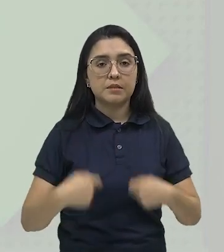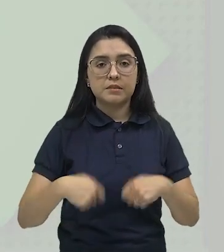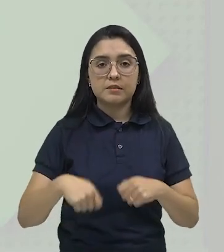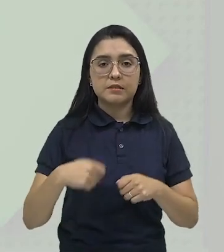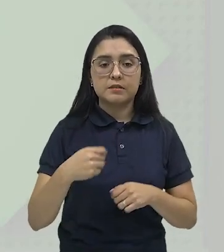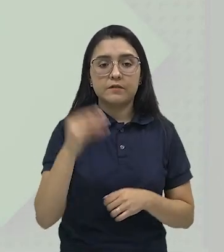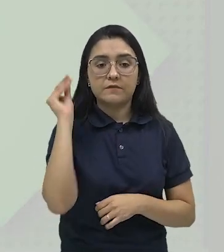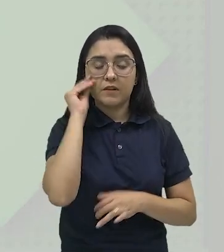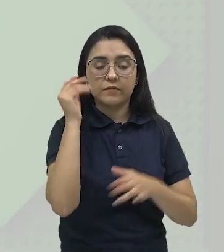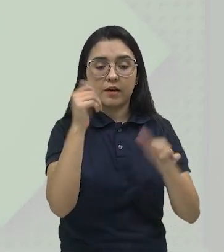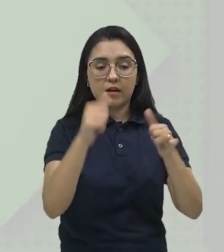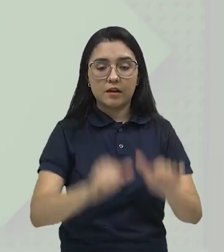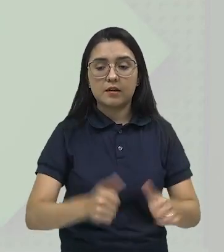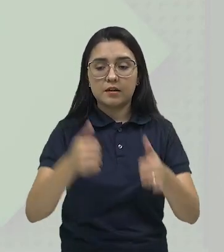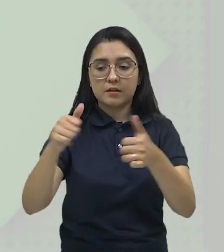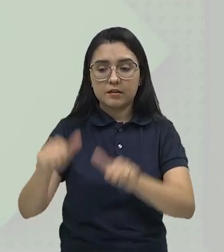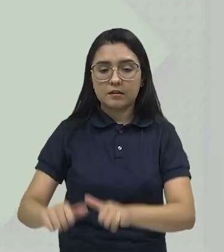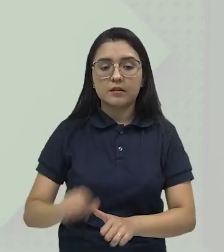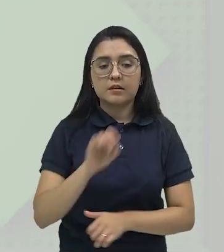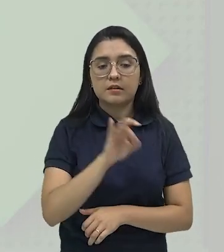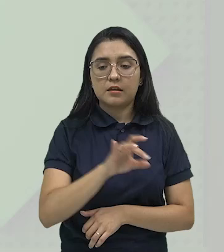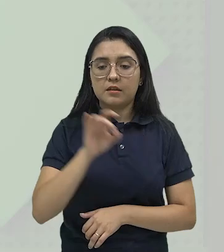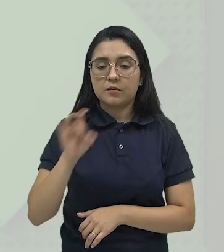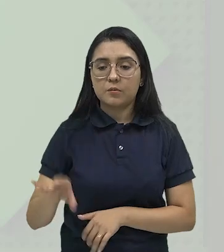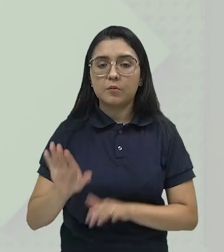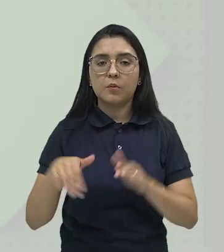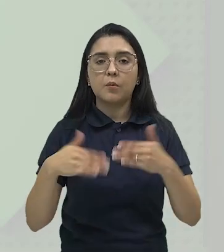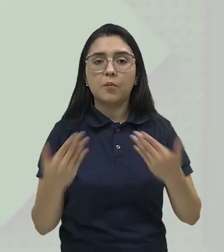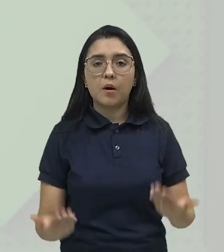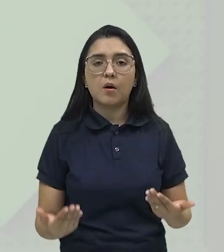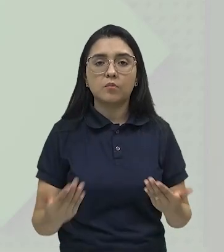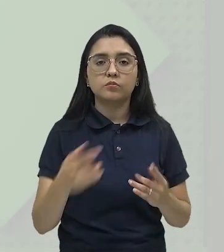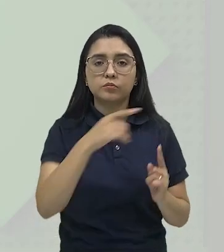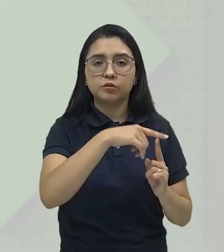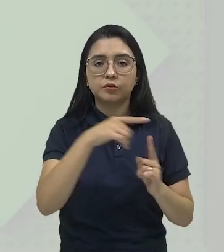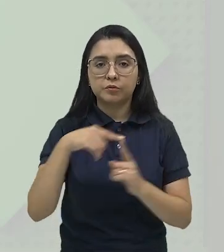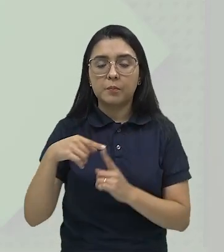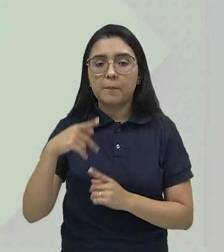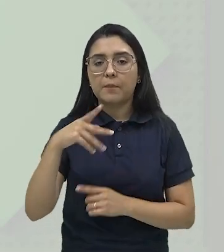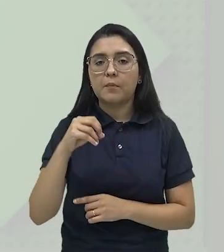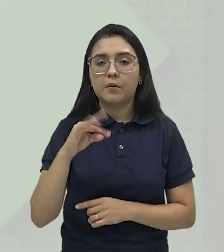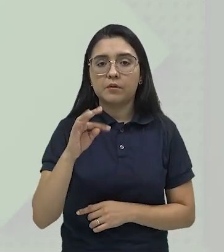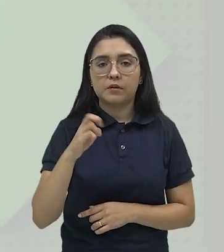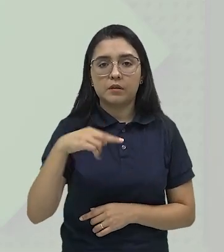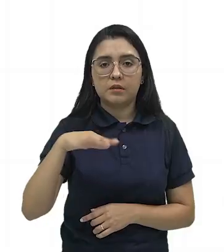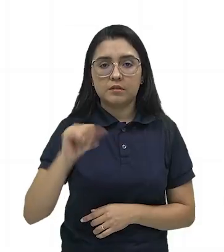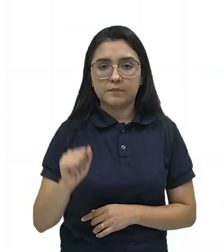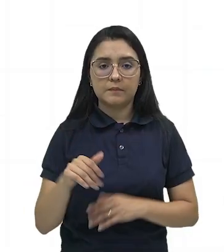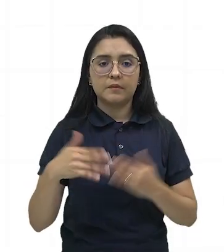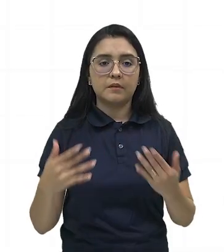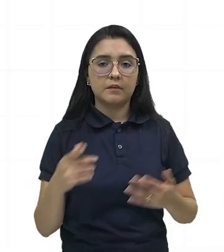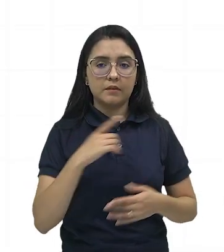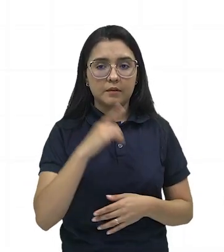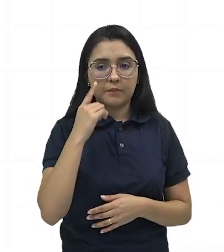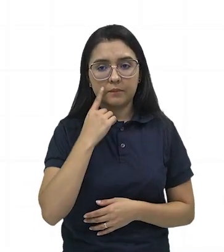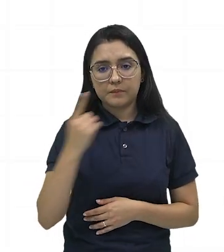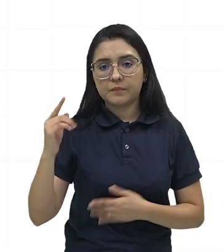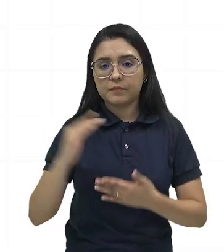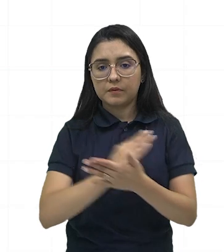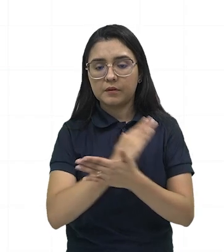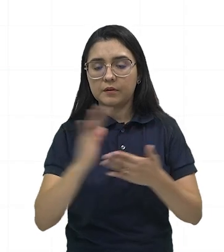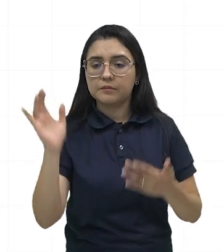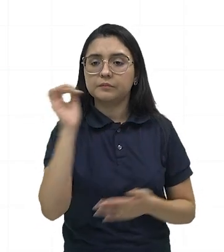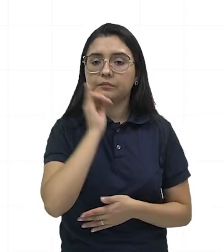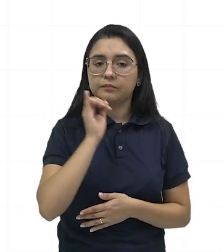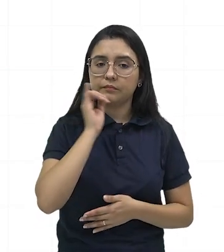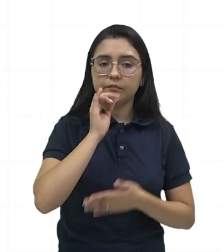analisar cada um deles para poder identificar qual seria a potência. Então, a gente tem aí alguns exemplos. No caso aí nós